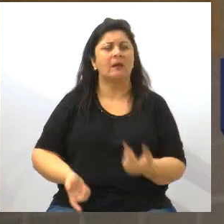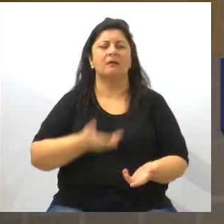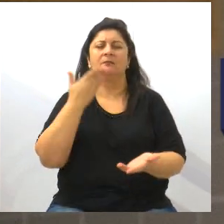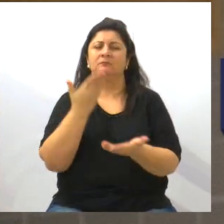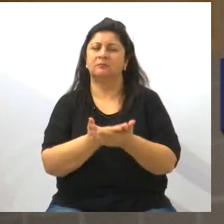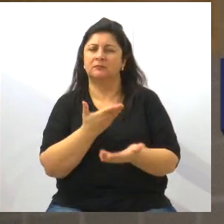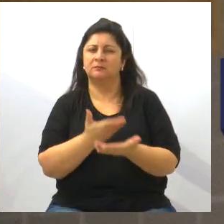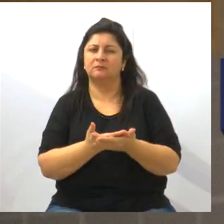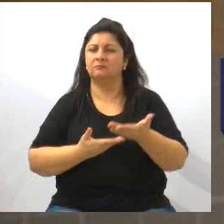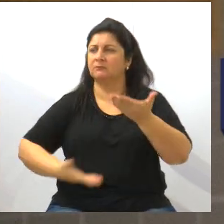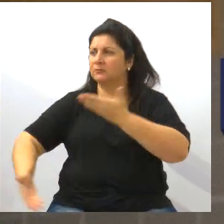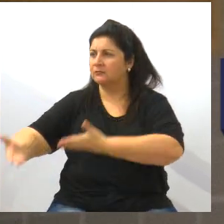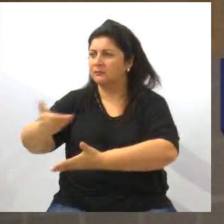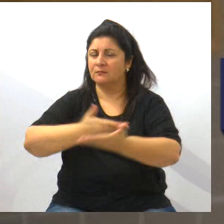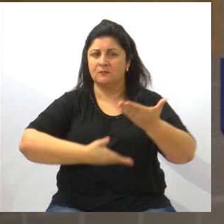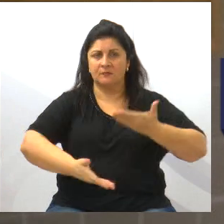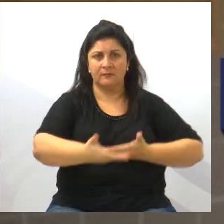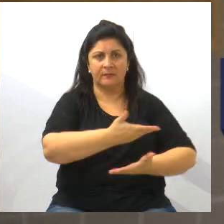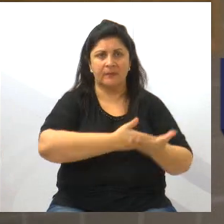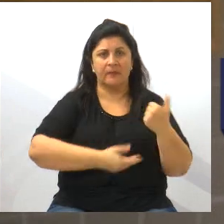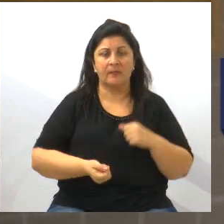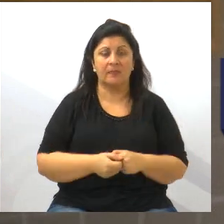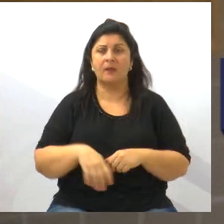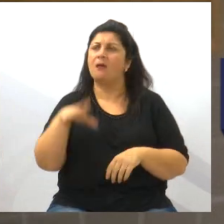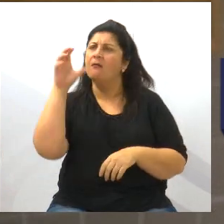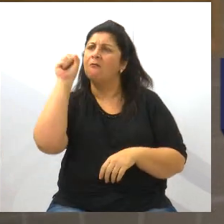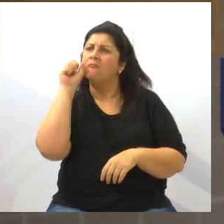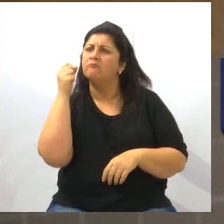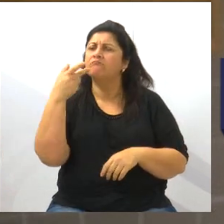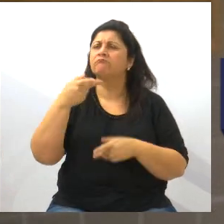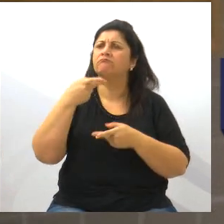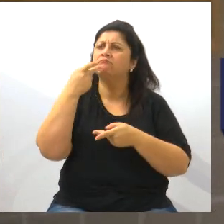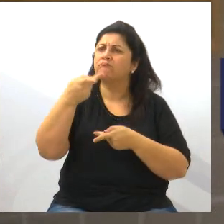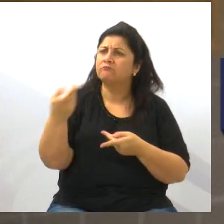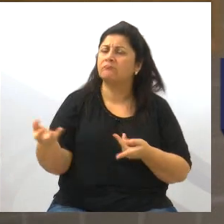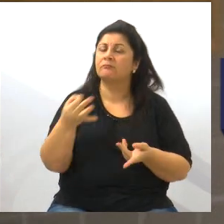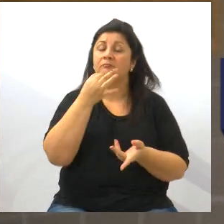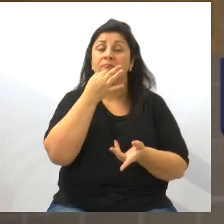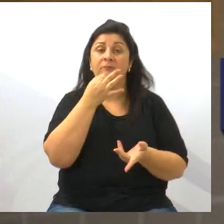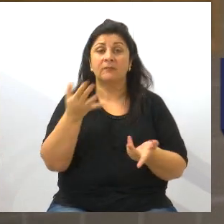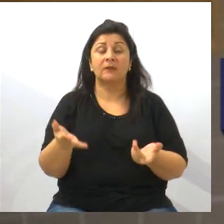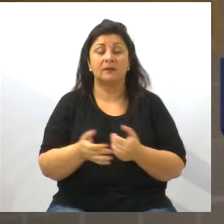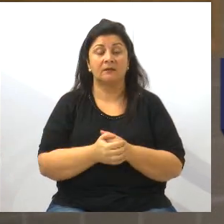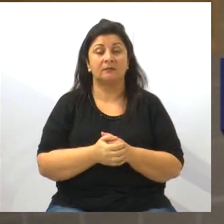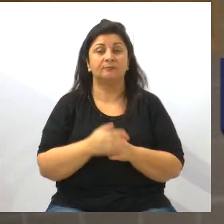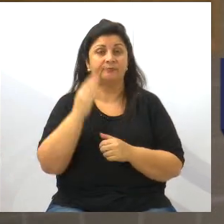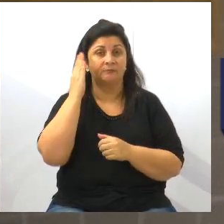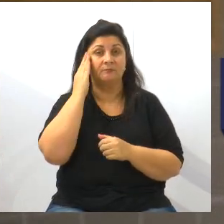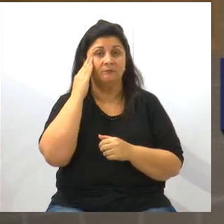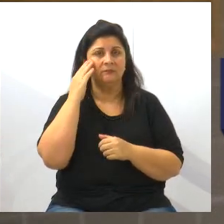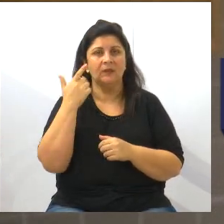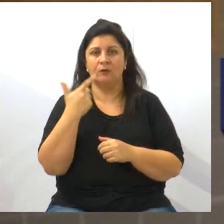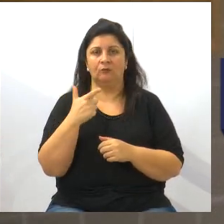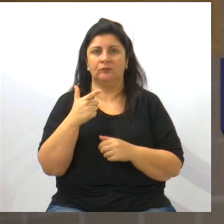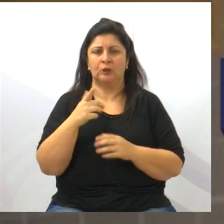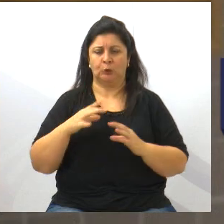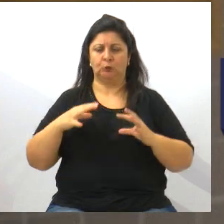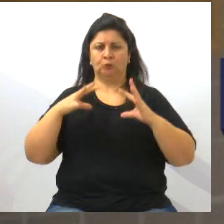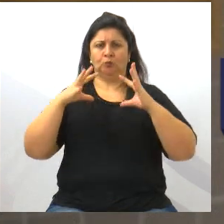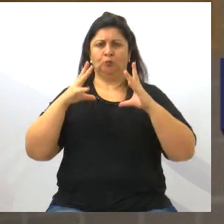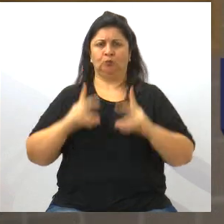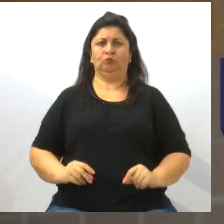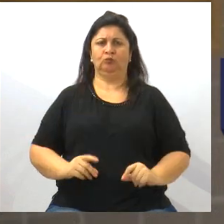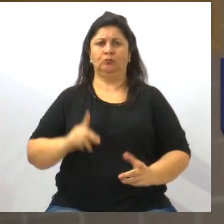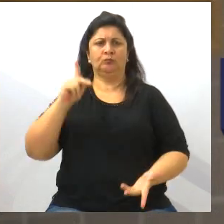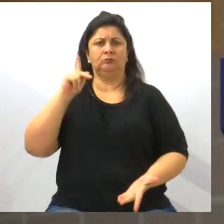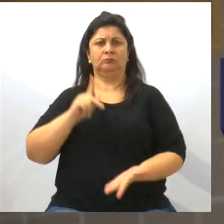conhecimento, dialogar com as pessoas, ouvir os diferentes pensamentos, né? Sabendo que não existe verdade absoluta, que a